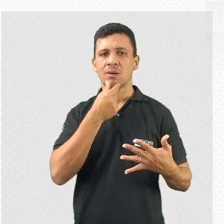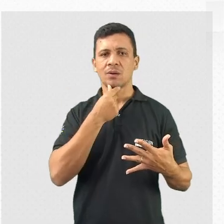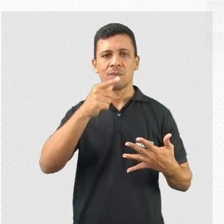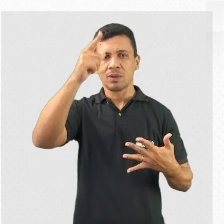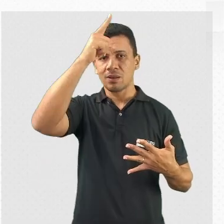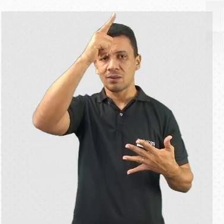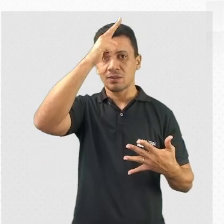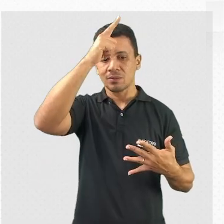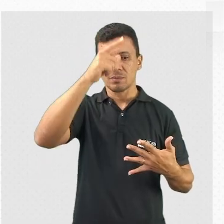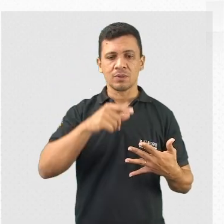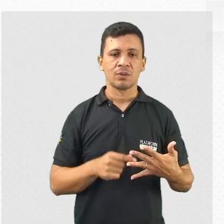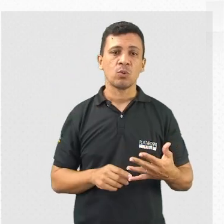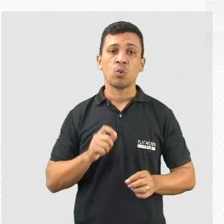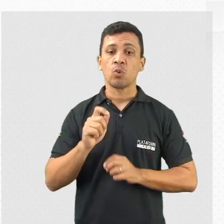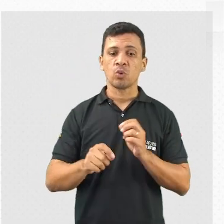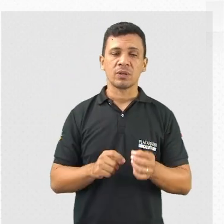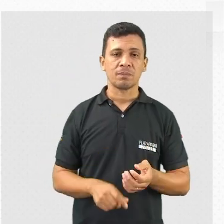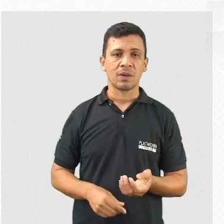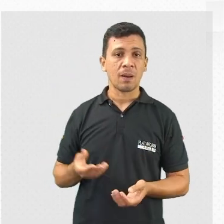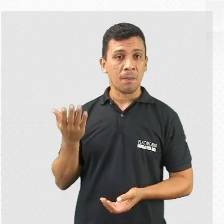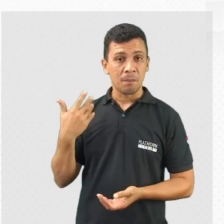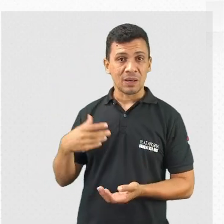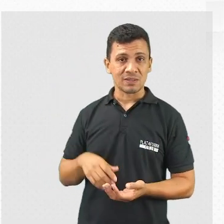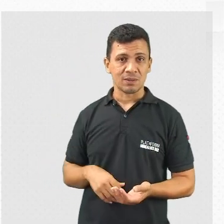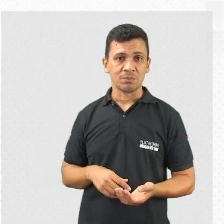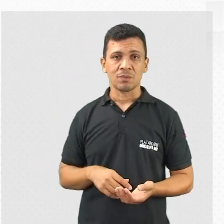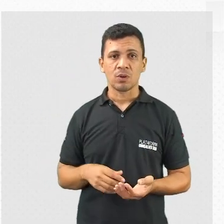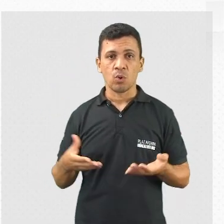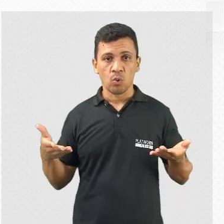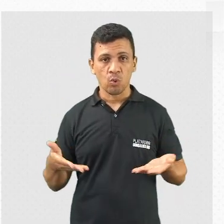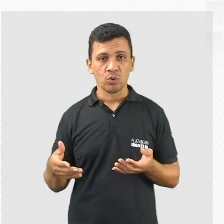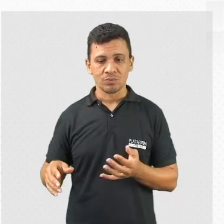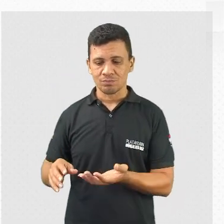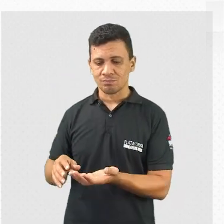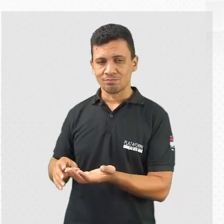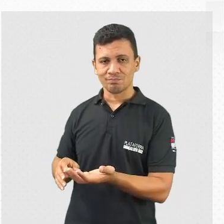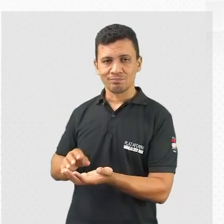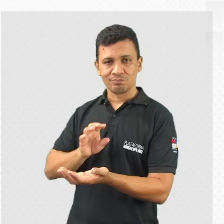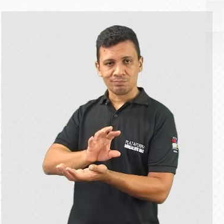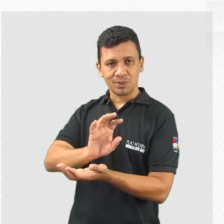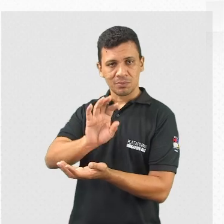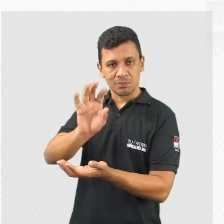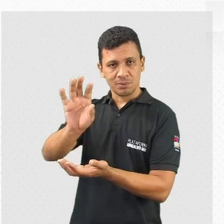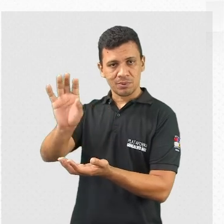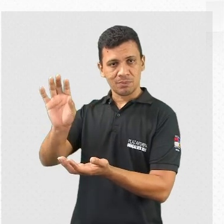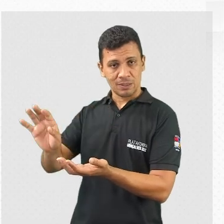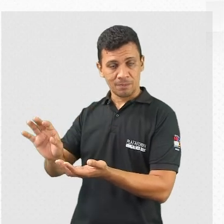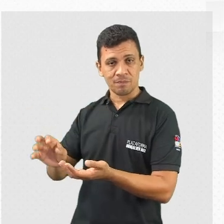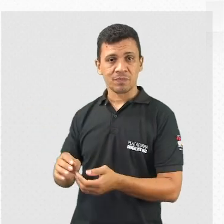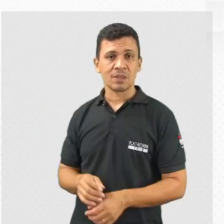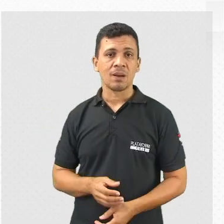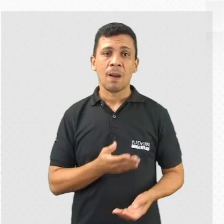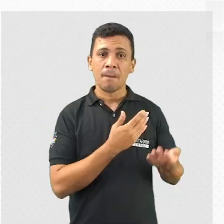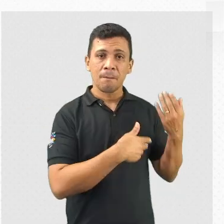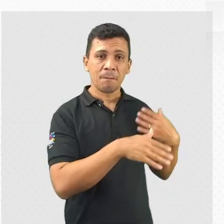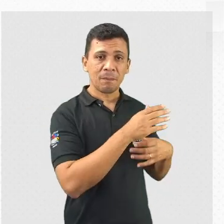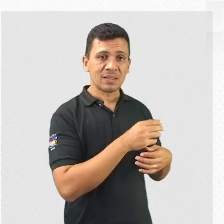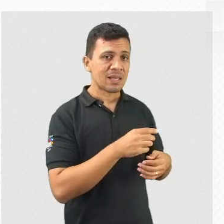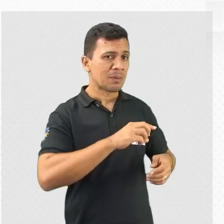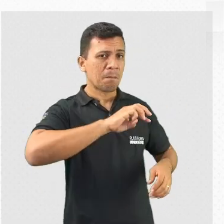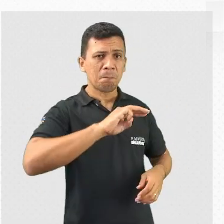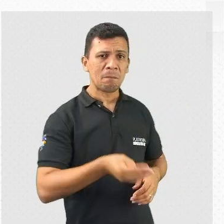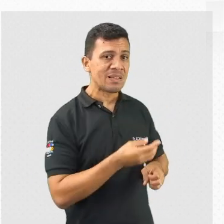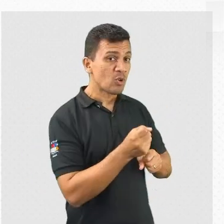que os nossos continentes, que hoje estão separados em vários continentes, já estiveram há milhões